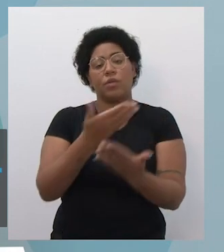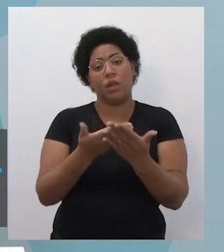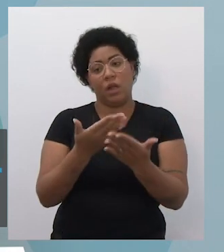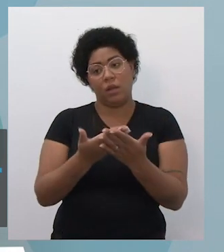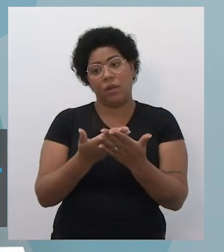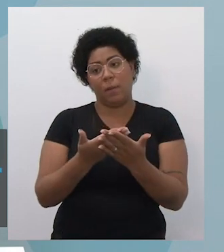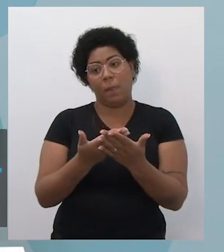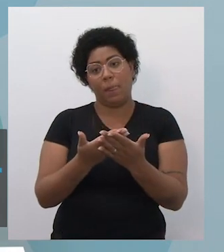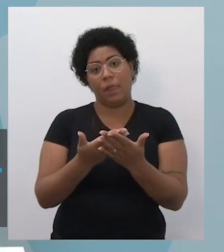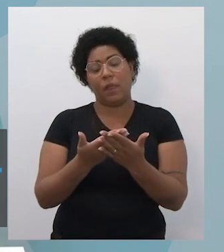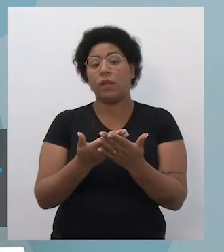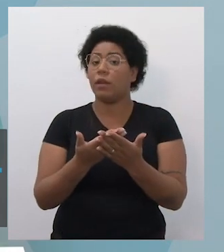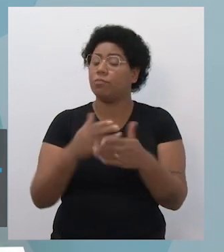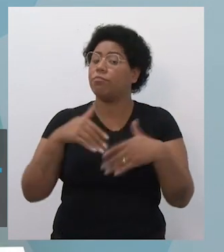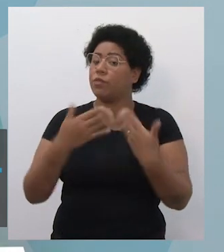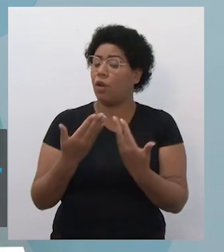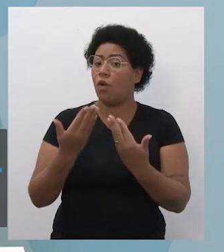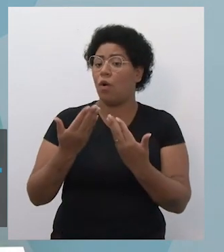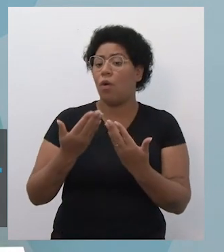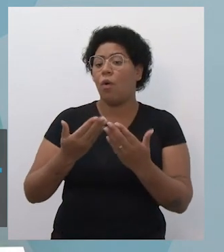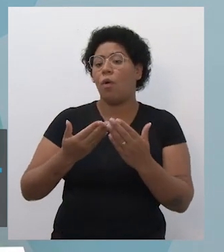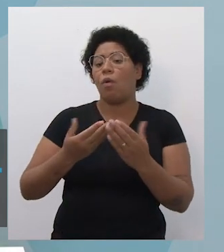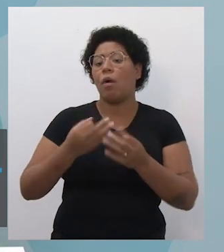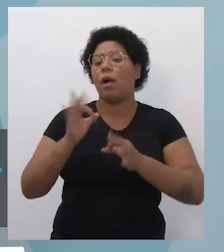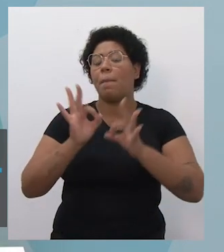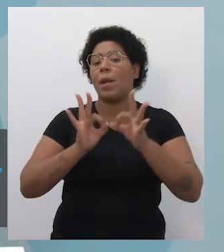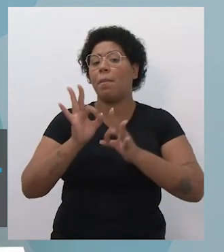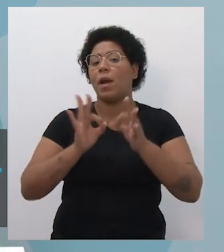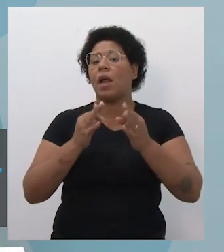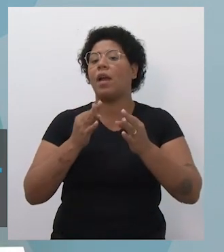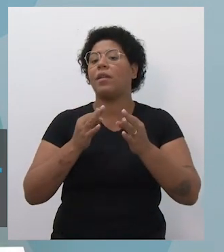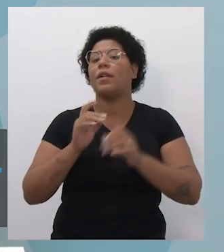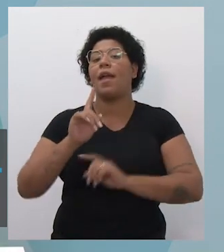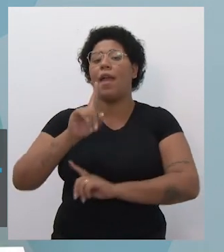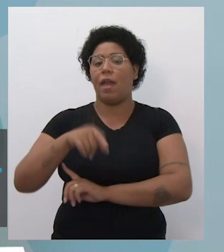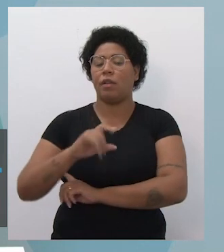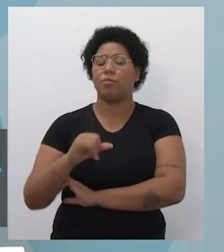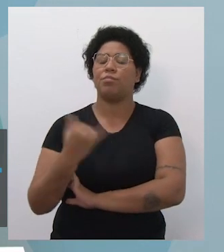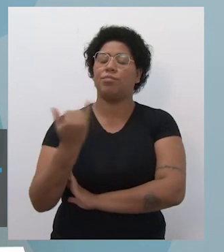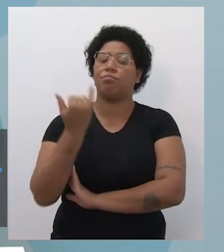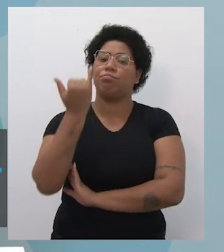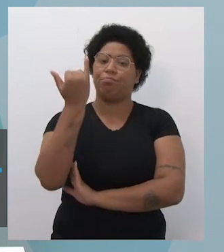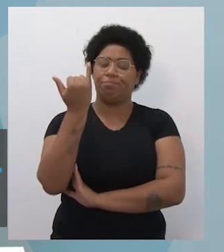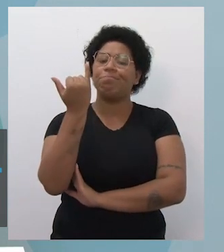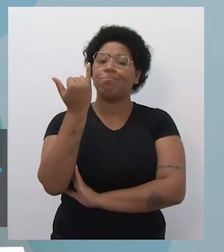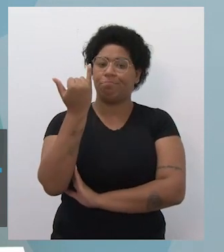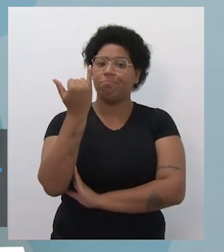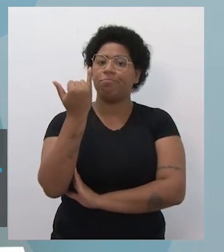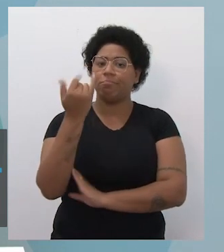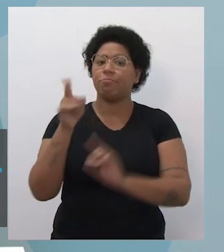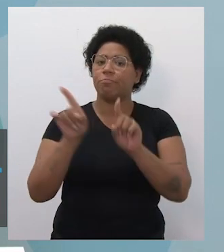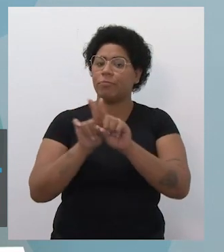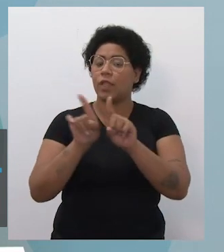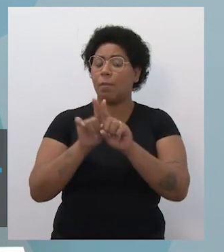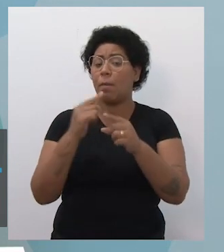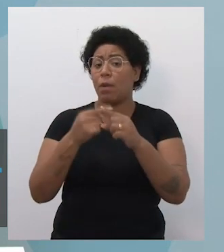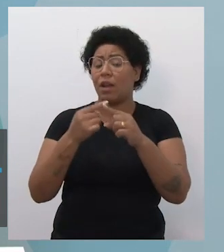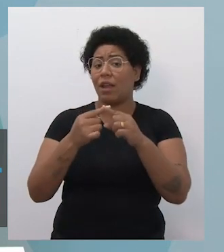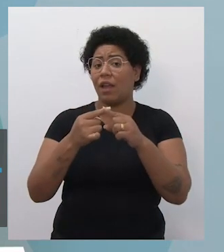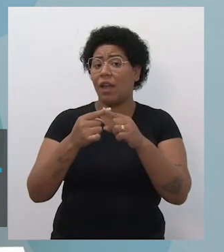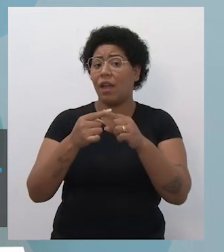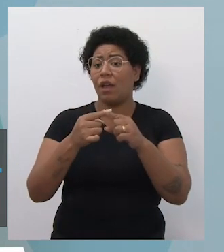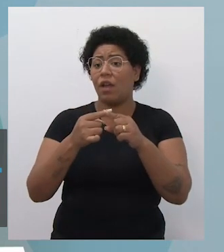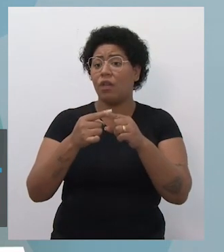o planejamento e o empenho de todos é indispensável, né? E a importância desse momento de formação é que a gente